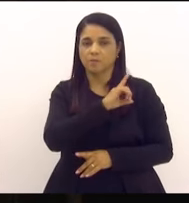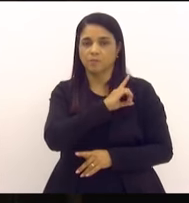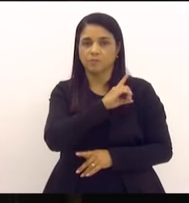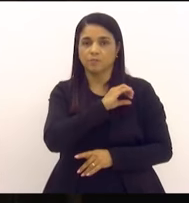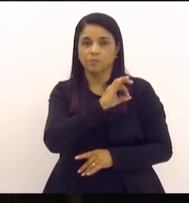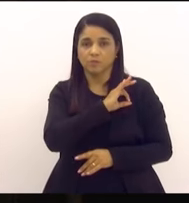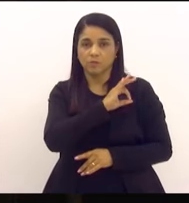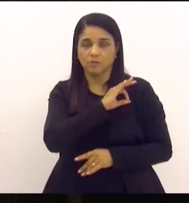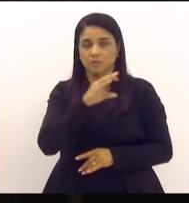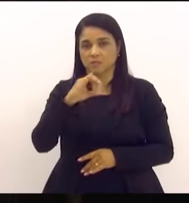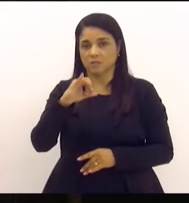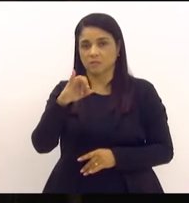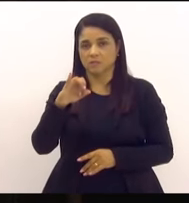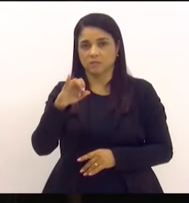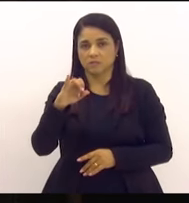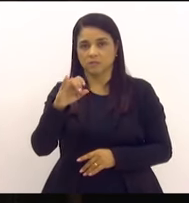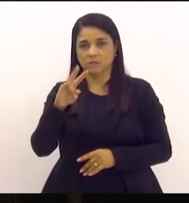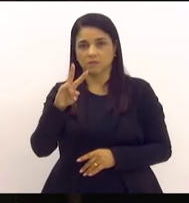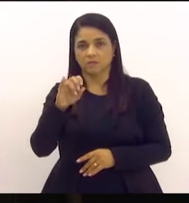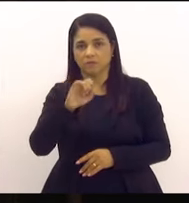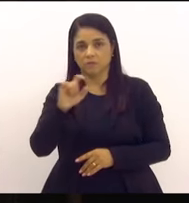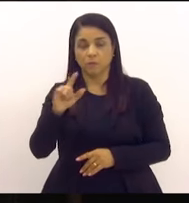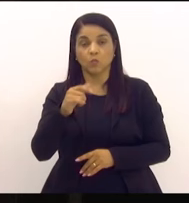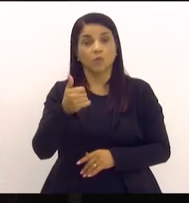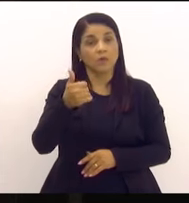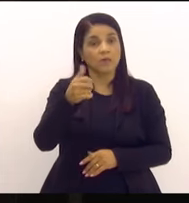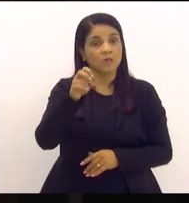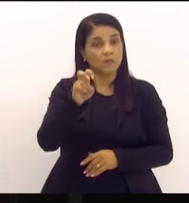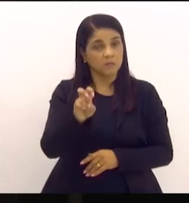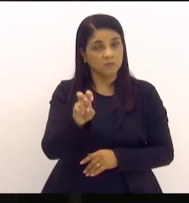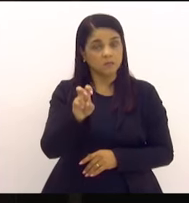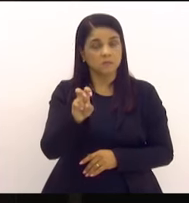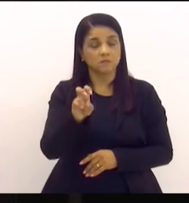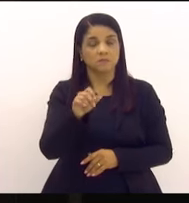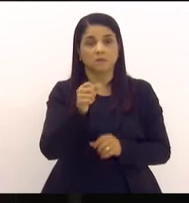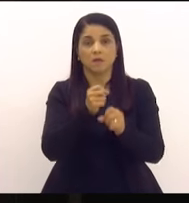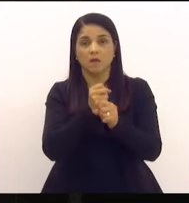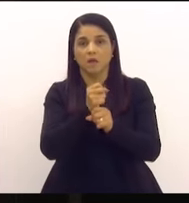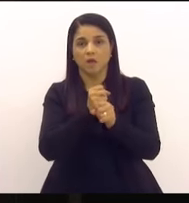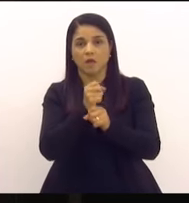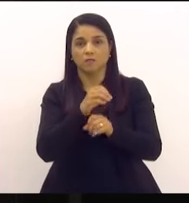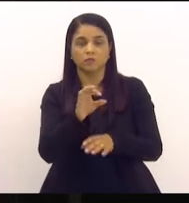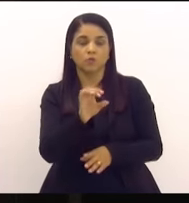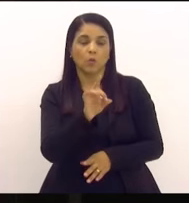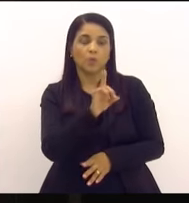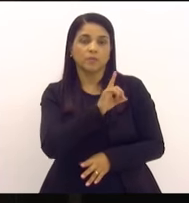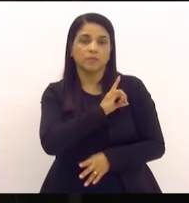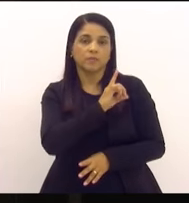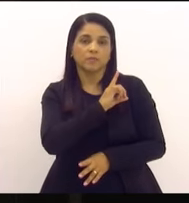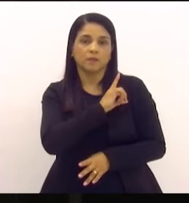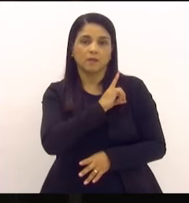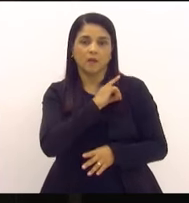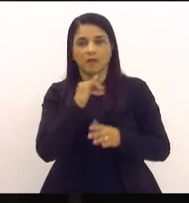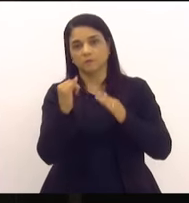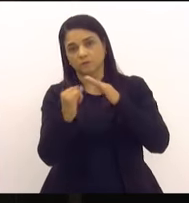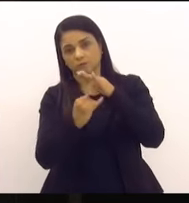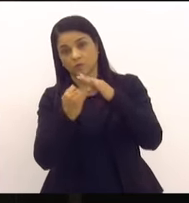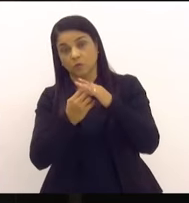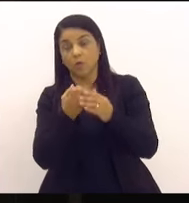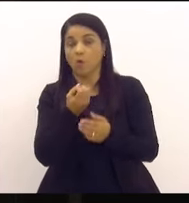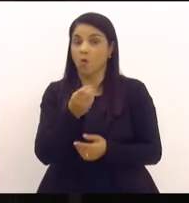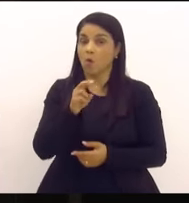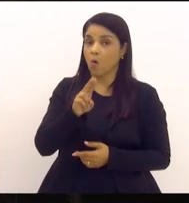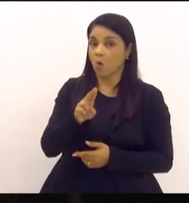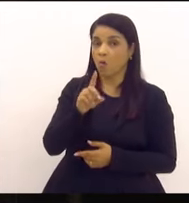o critério de se ter 15 anos como delegado da instituição ou 15